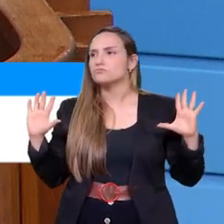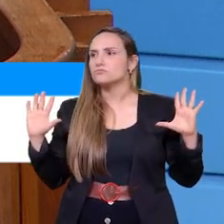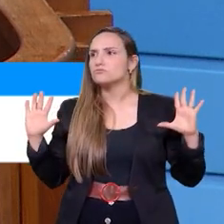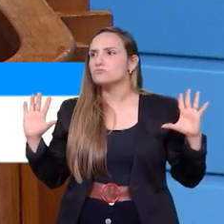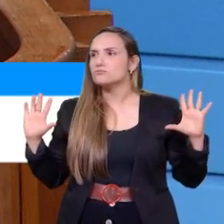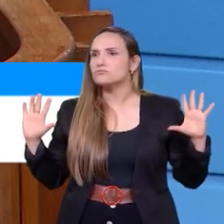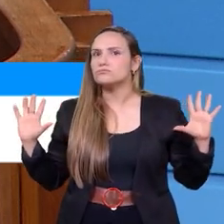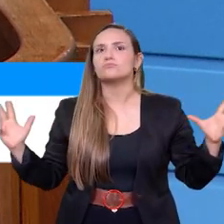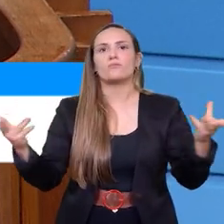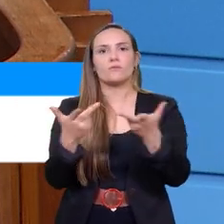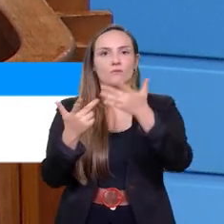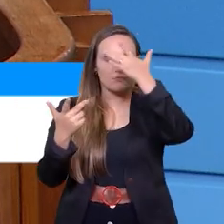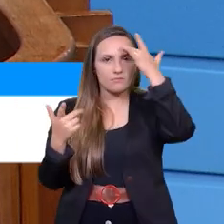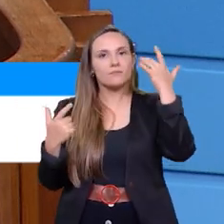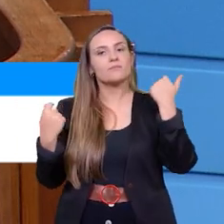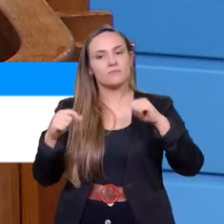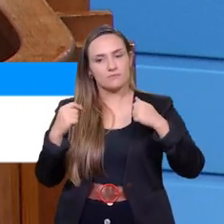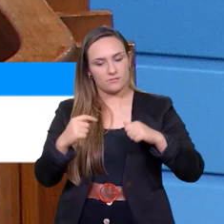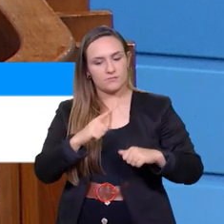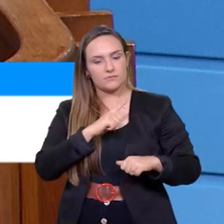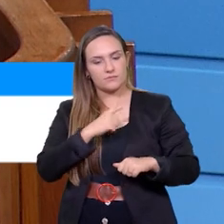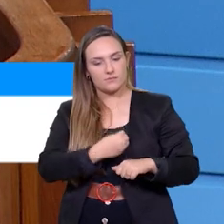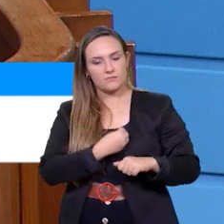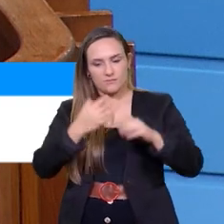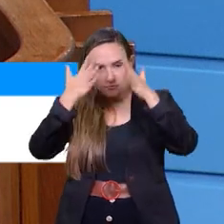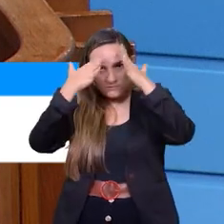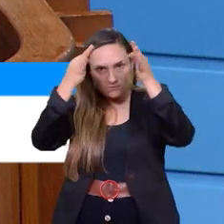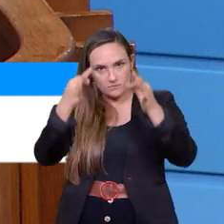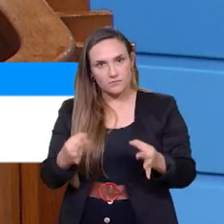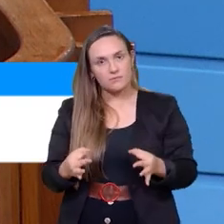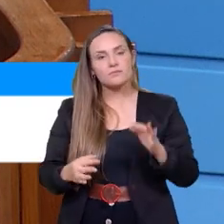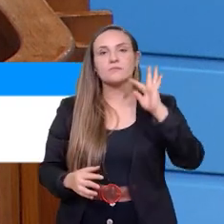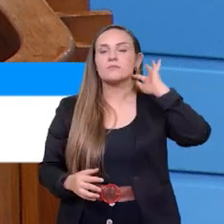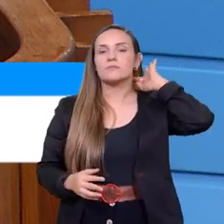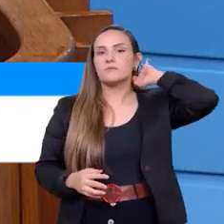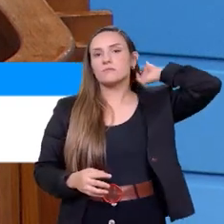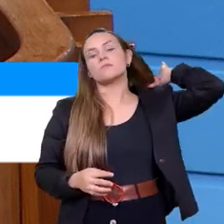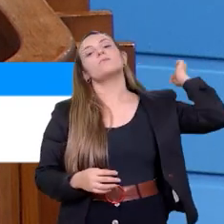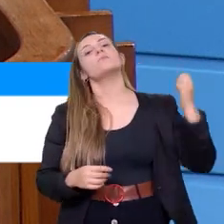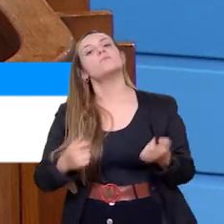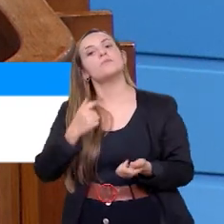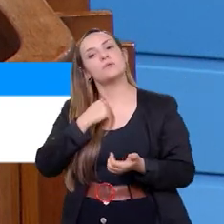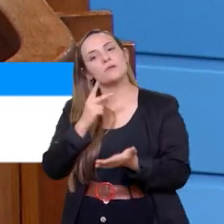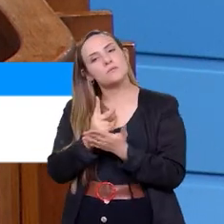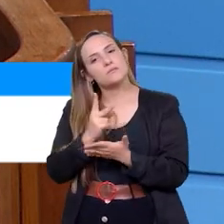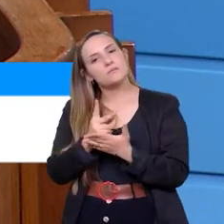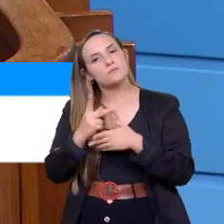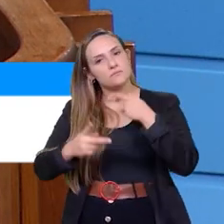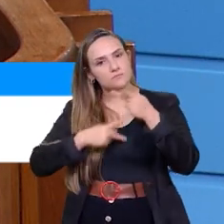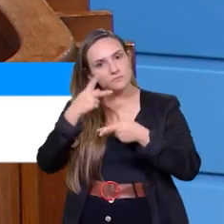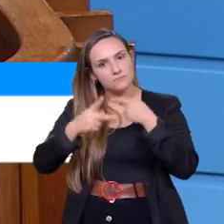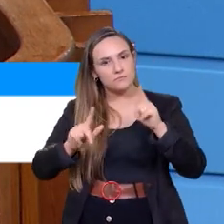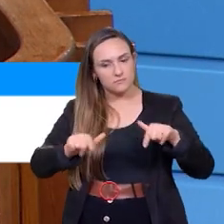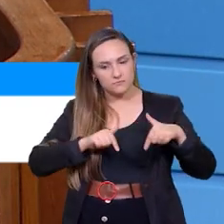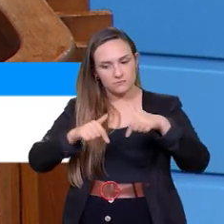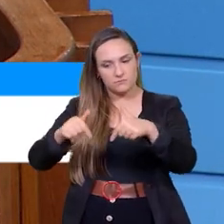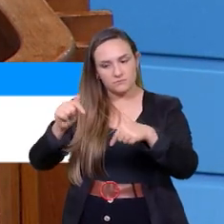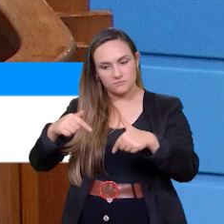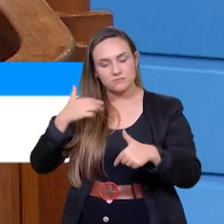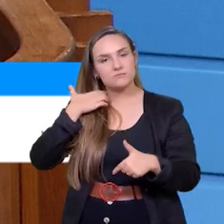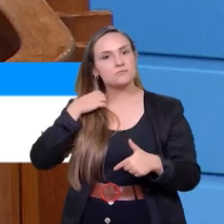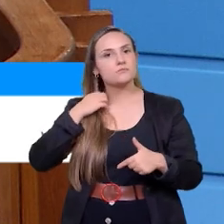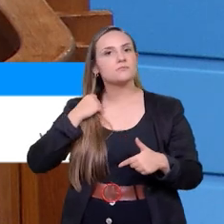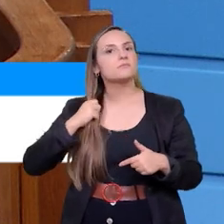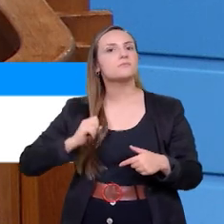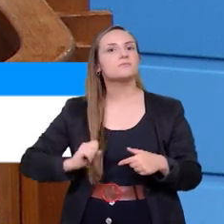todos aqueles que merecem viver com dignidade eu sempre ressalto que nessa luta